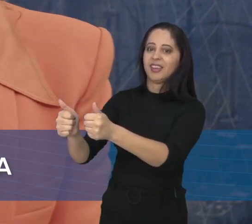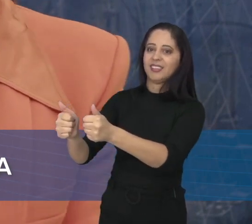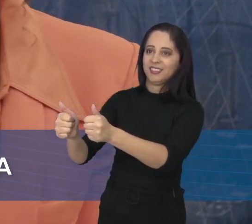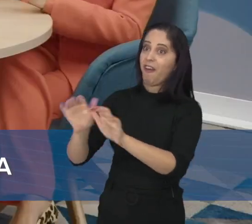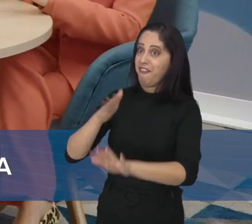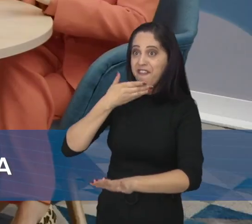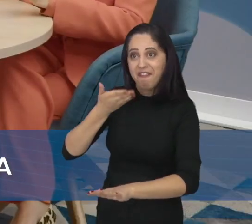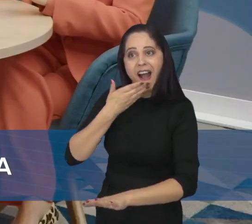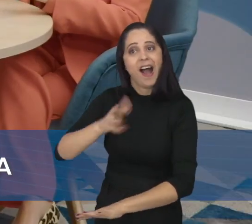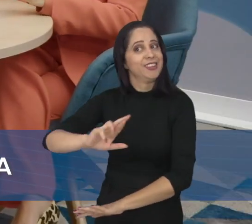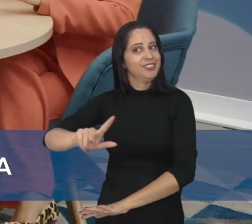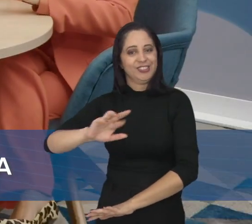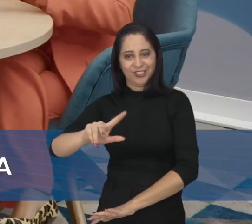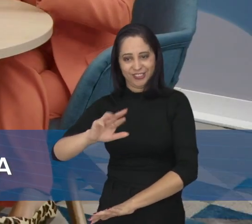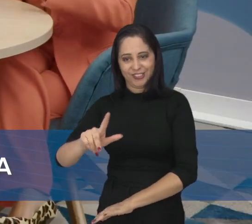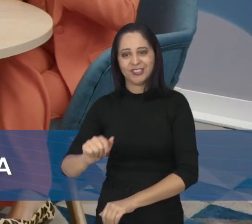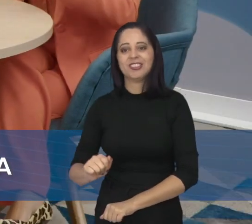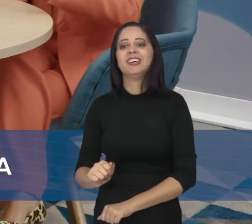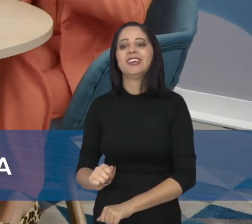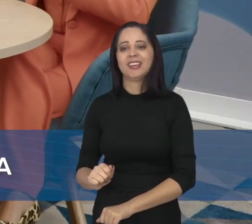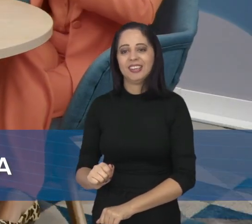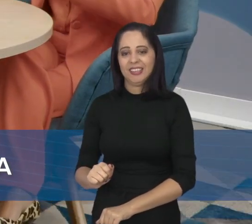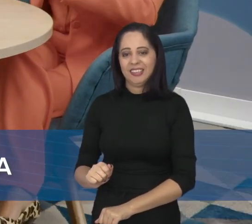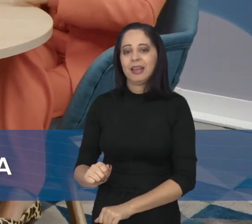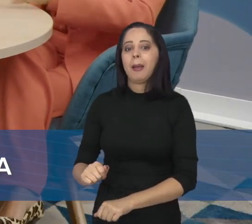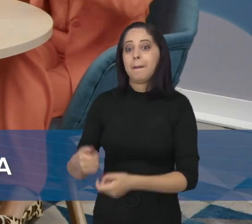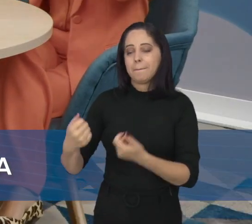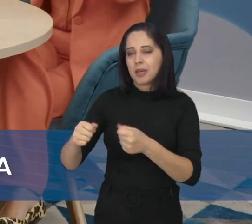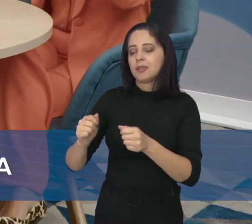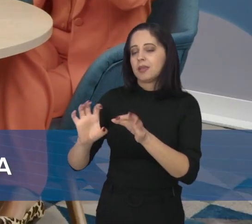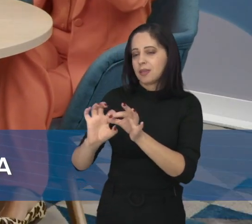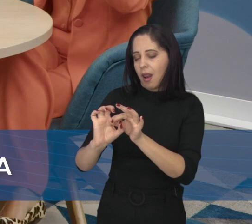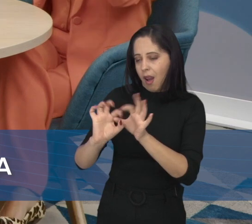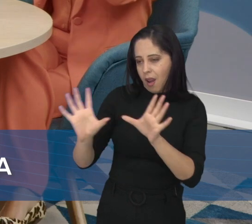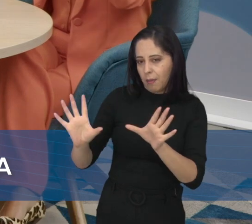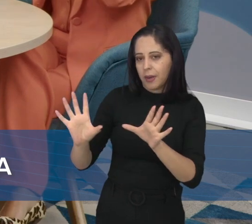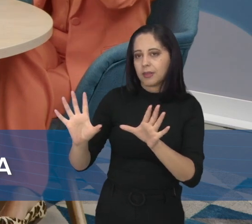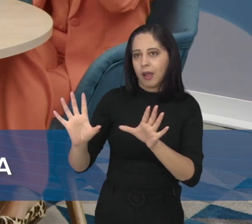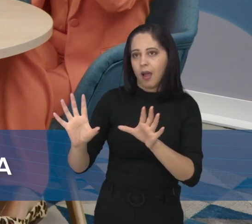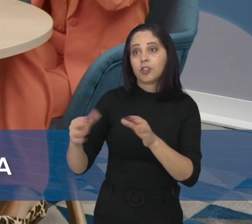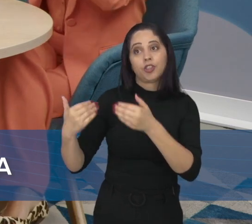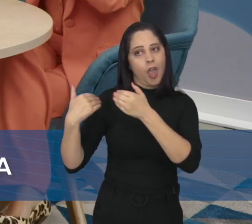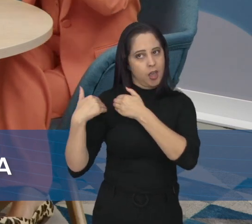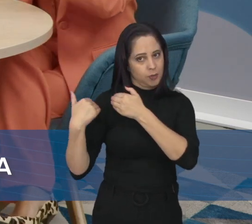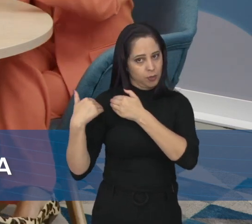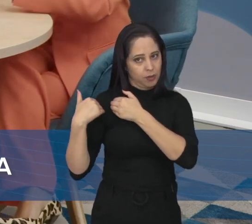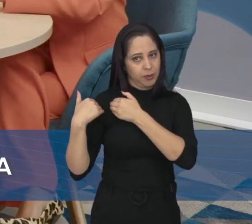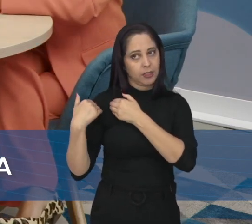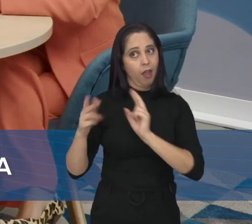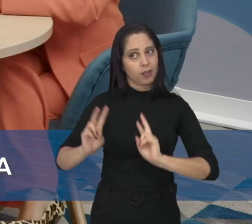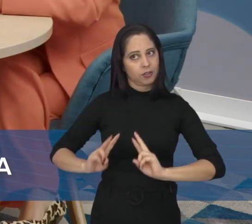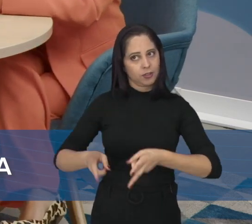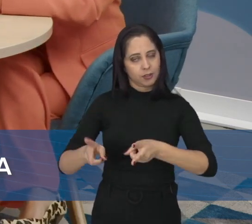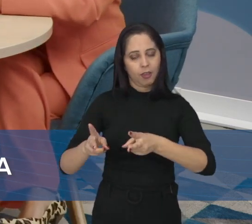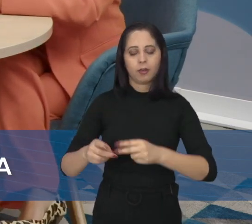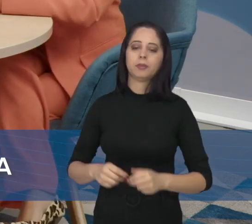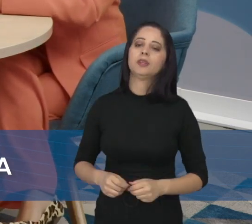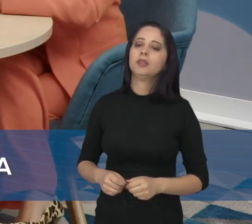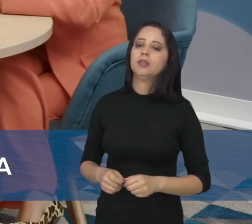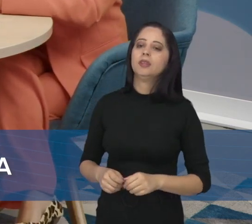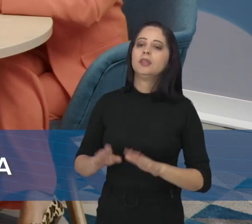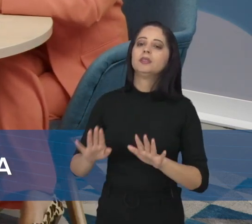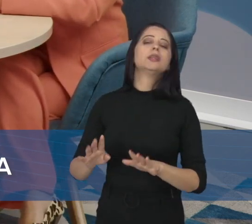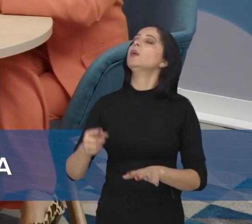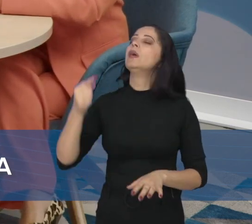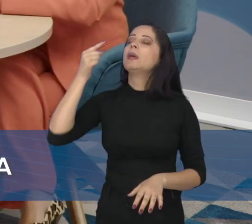fácil, né? Não é muito fácil ter isso, precisa ter liberdade, na estátua da liberdade e da responsabilidade andando juntas, né? E quando eu penso no